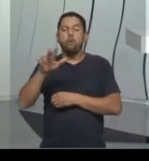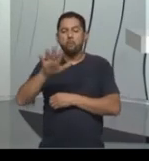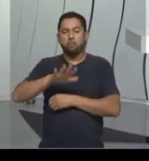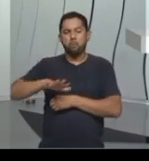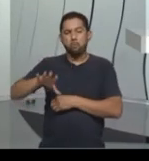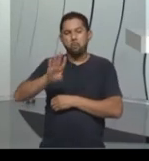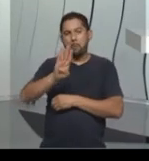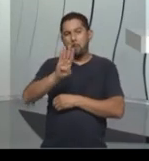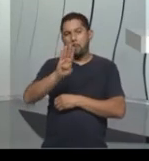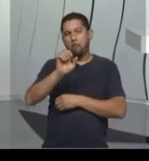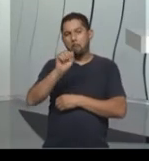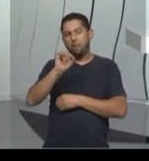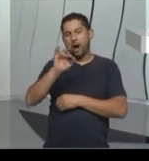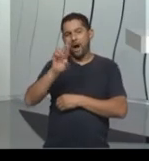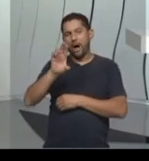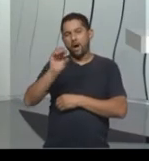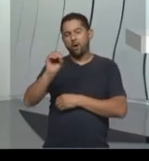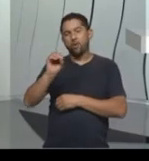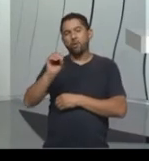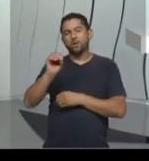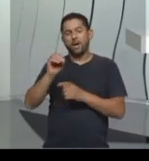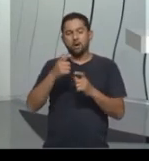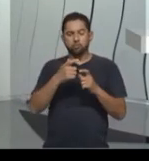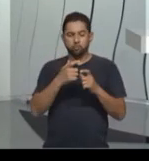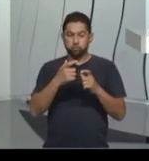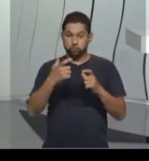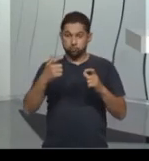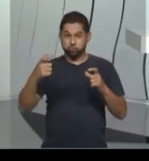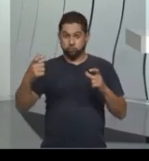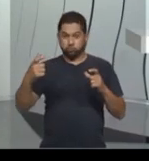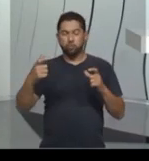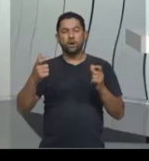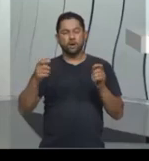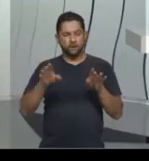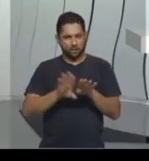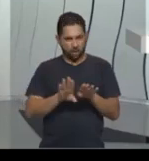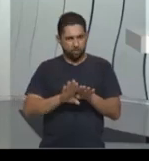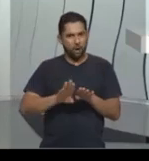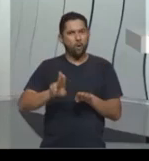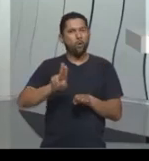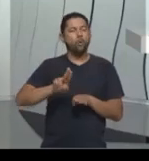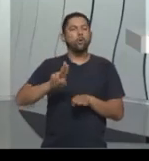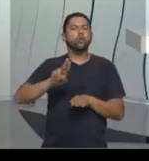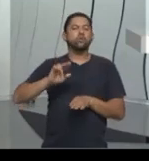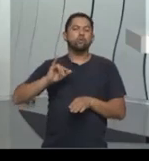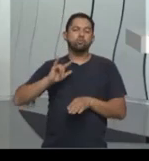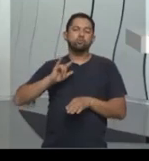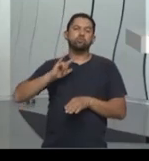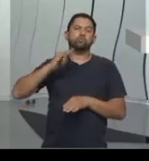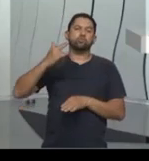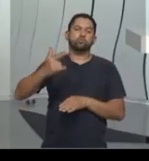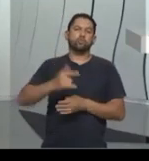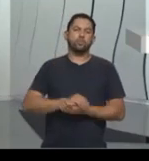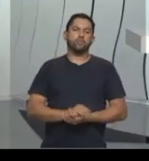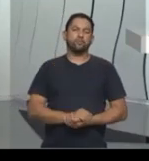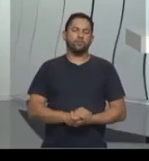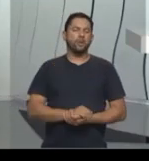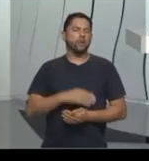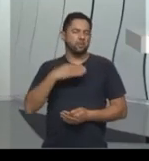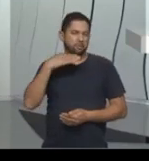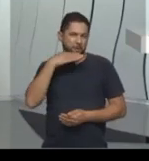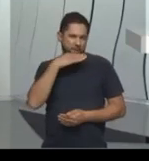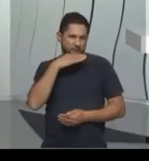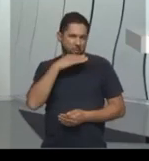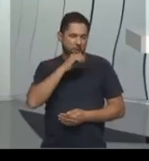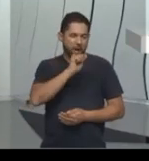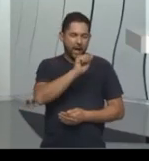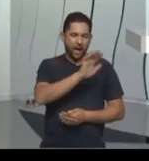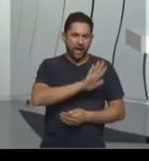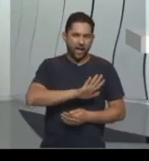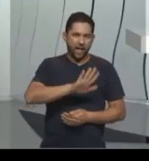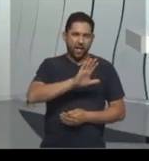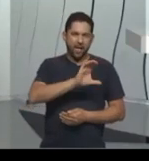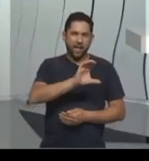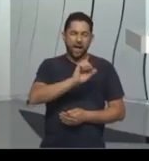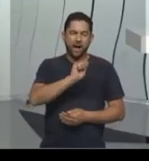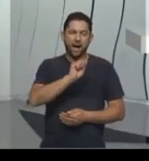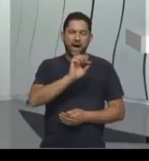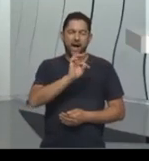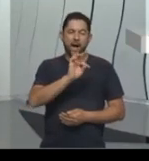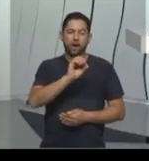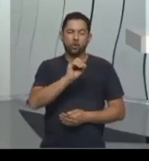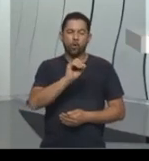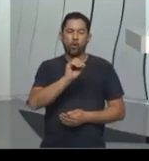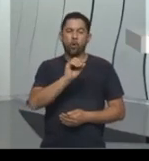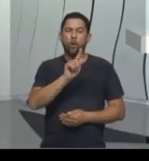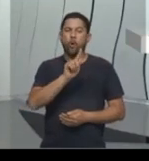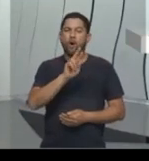do sensoriamento remoto. Então, olha assim, é uma outra tecnologia que a cartografia utiliza para poder trabalhar essa questão de algum